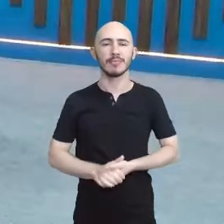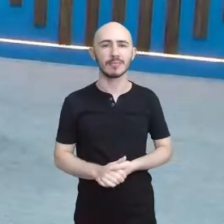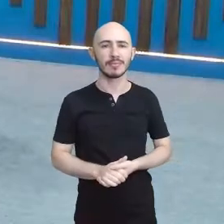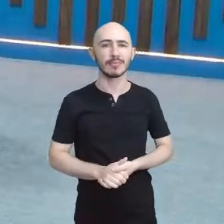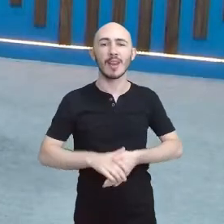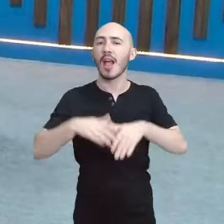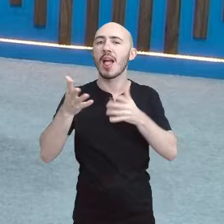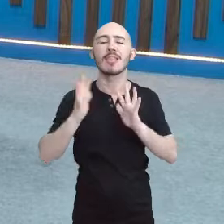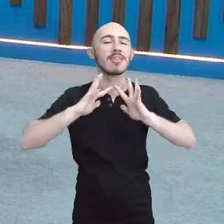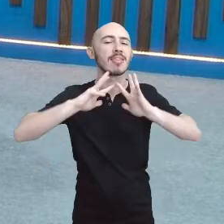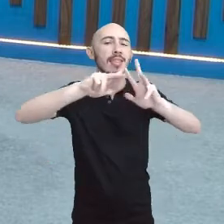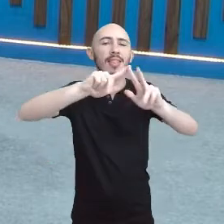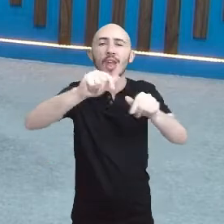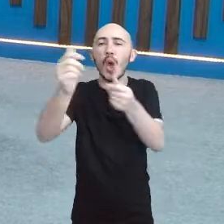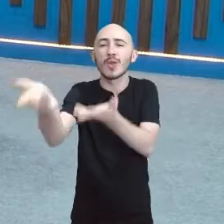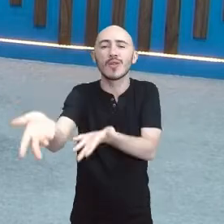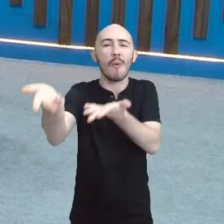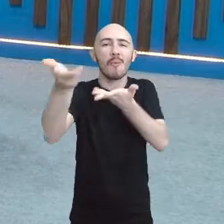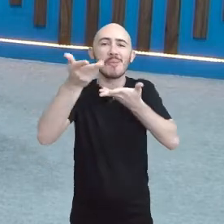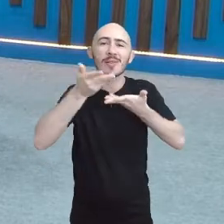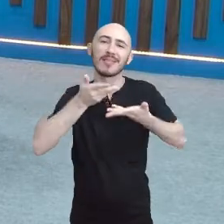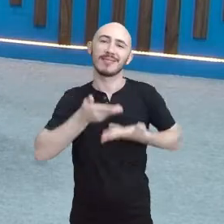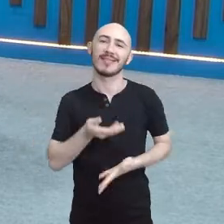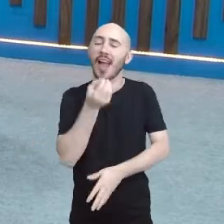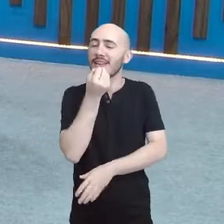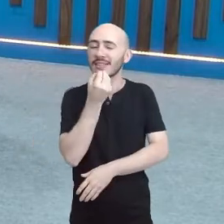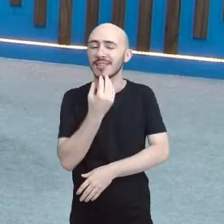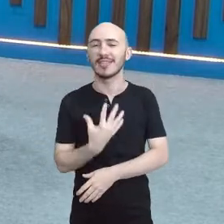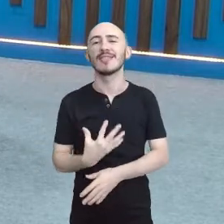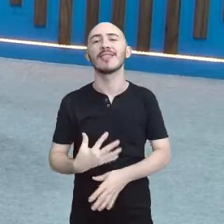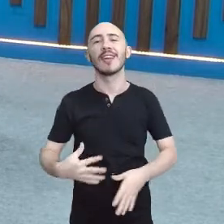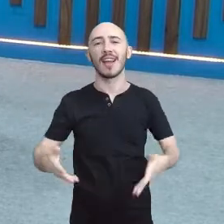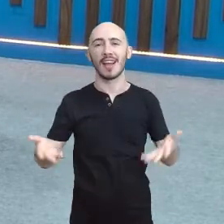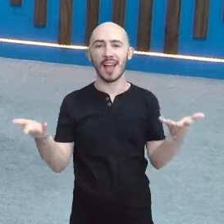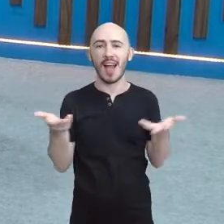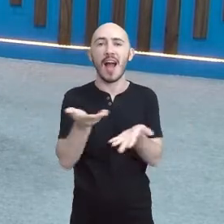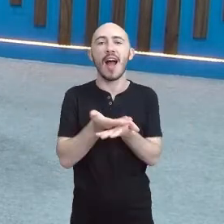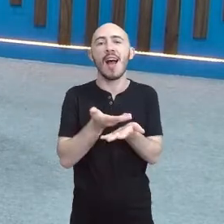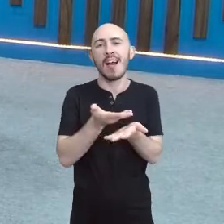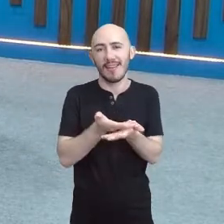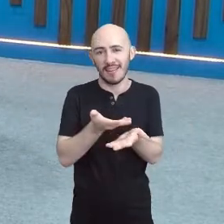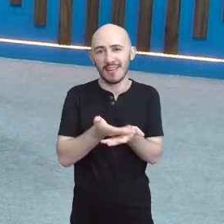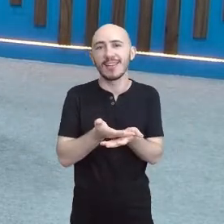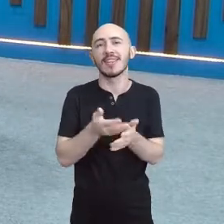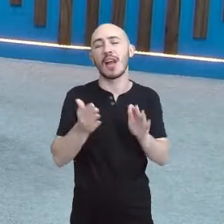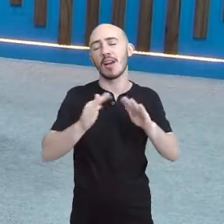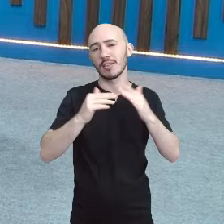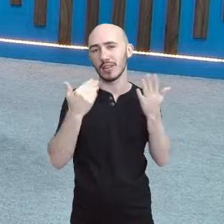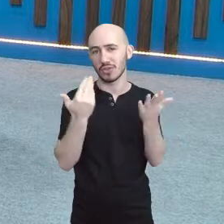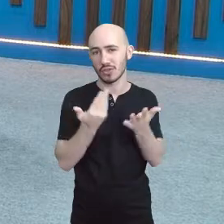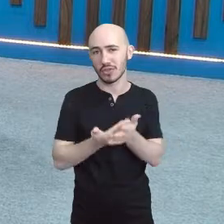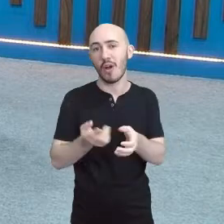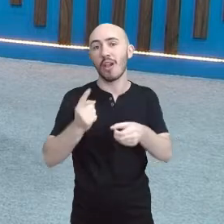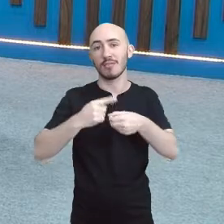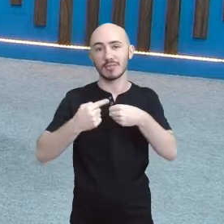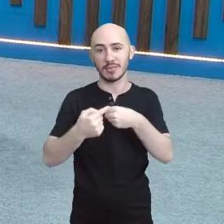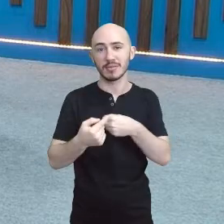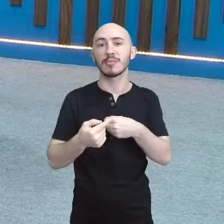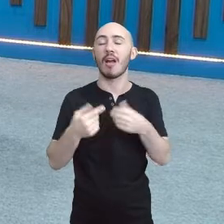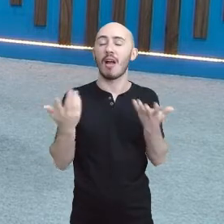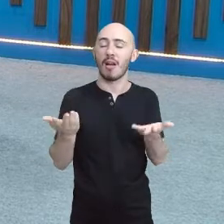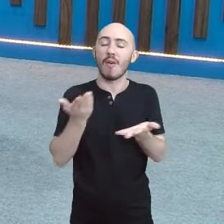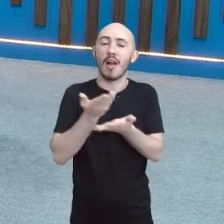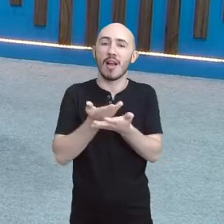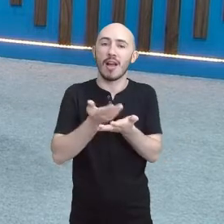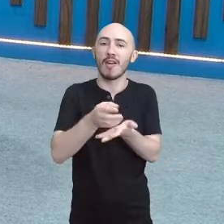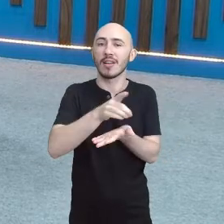Sejam todos e todas muito bem-vindos a mais uma aula da Escola Municipal para Aulas Digitais.